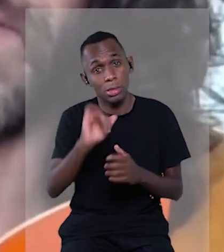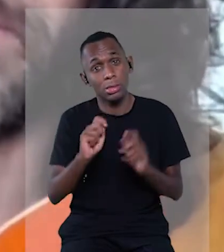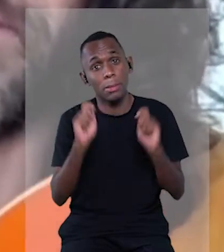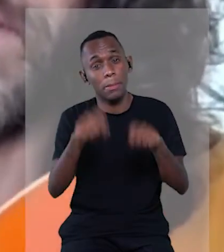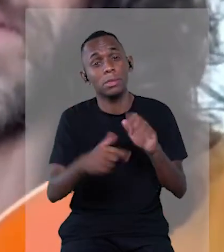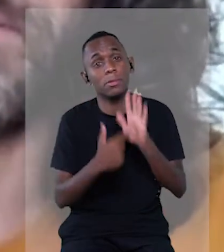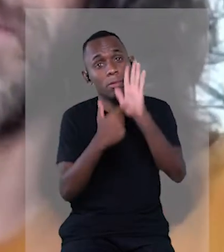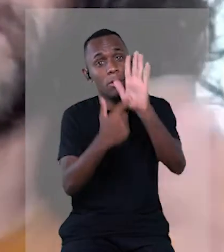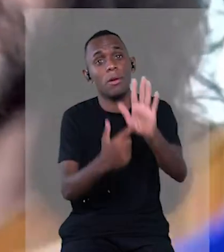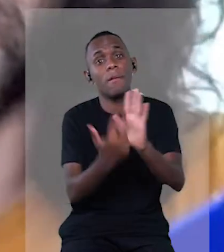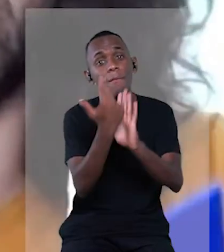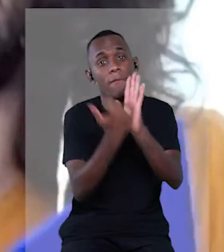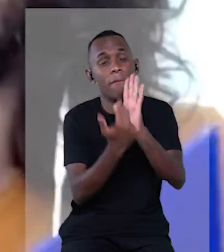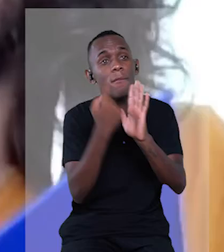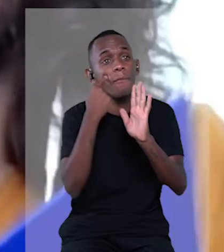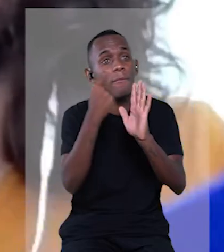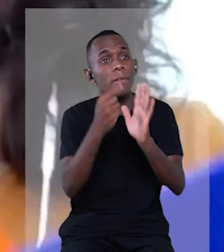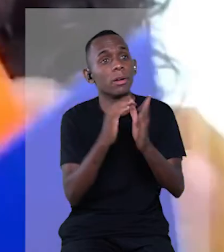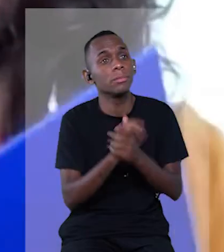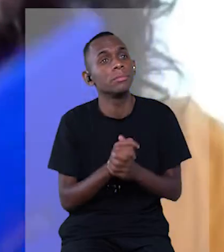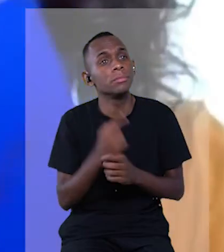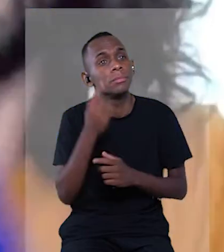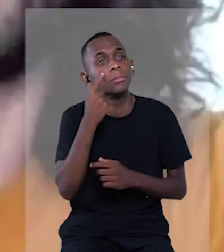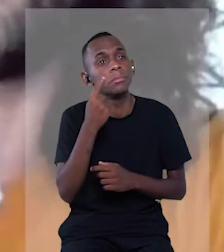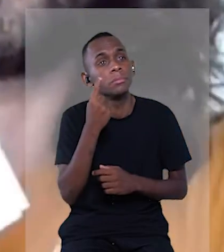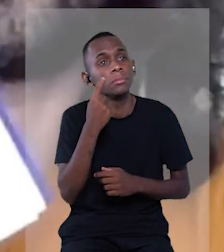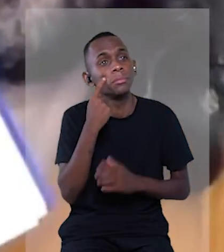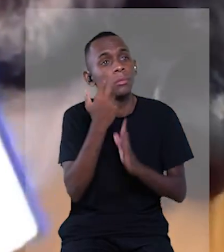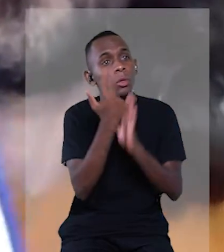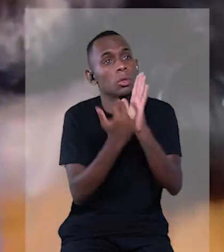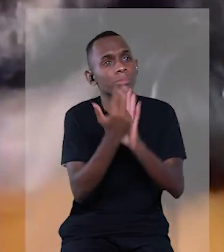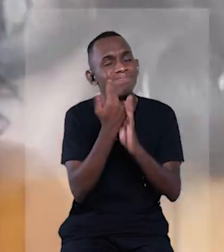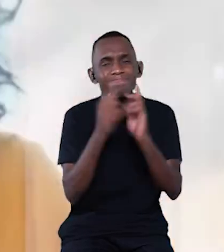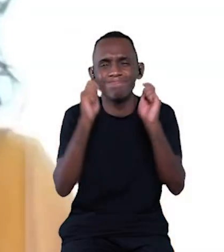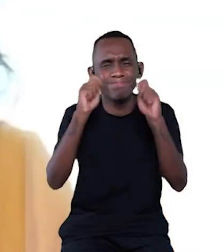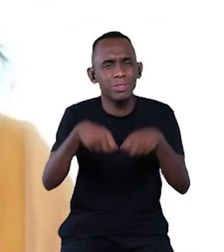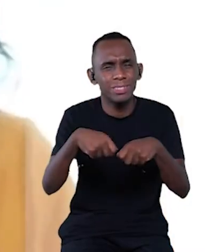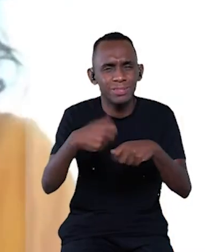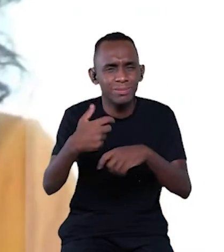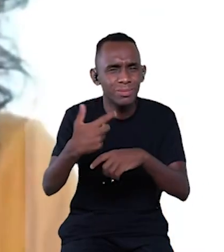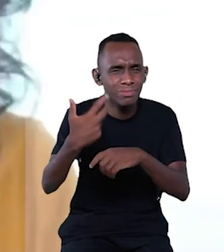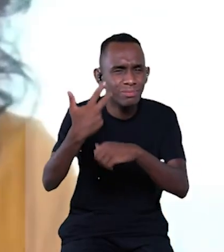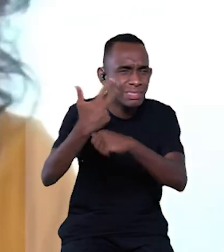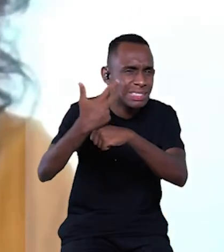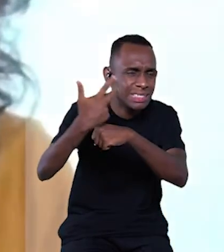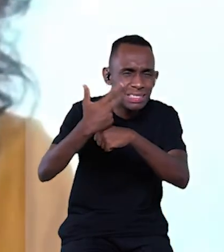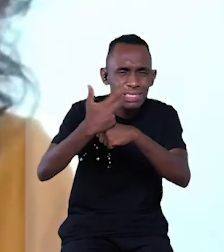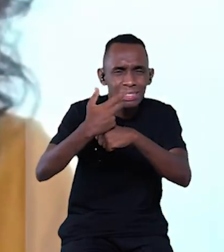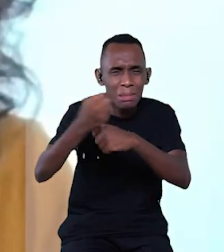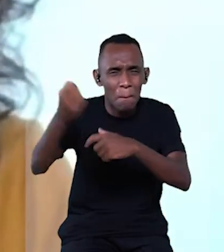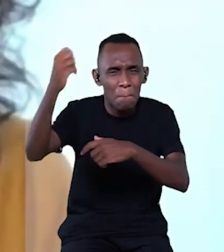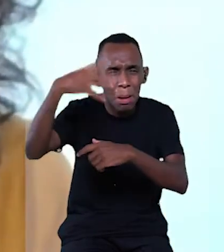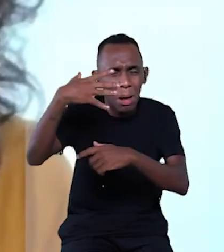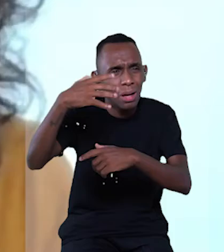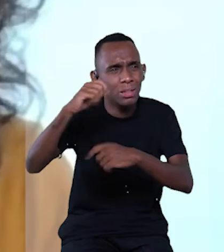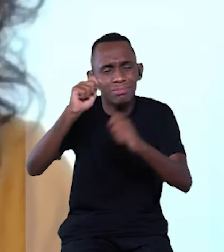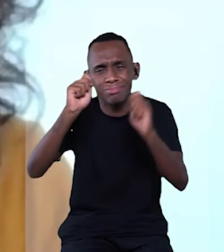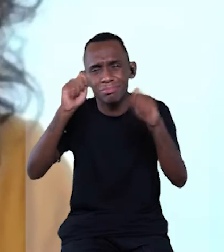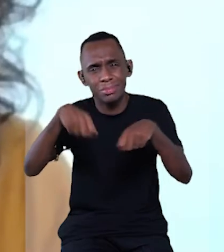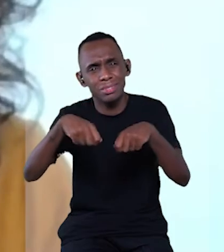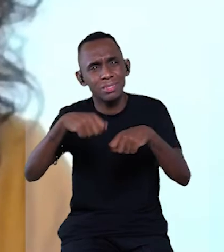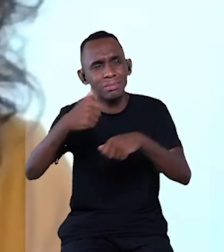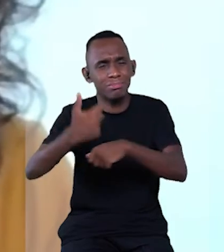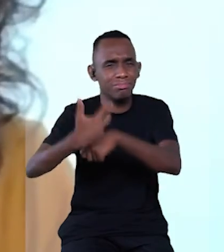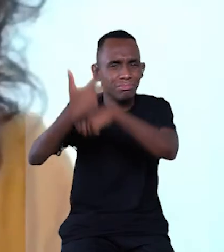Não sei se vai dar para ver, deixa eu mostrar uma aqui. Está na entrada do livro. Acho que não dá para ver não, né? Tá bem com Não, desse reflexo. ângulo